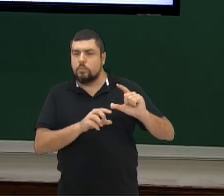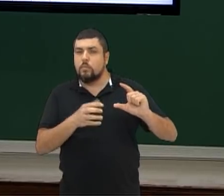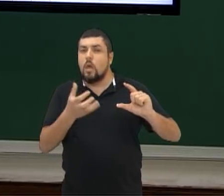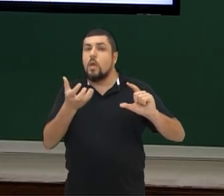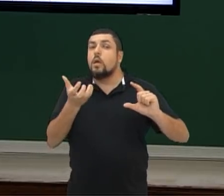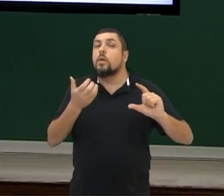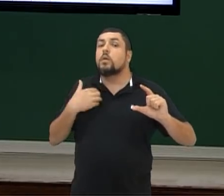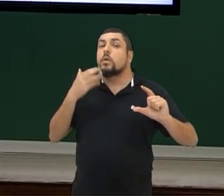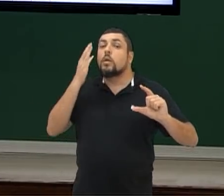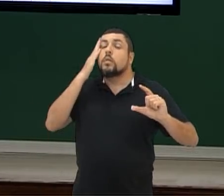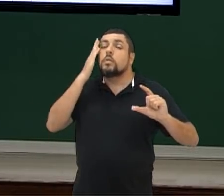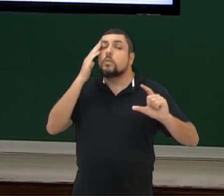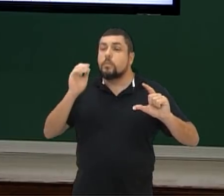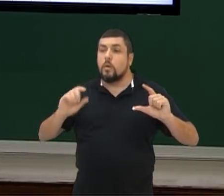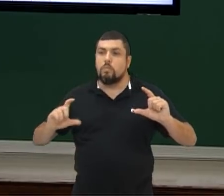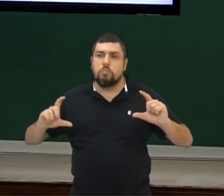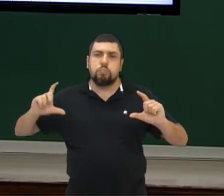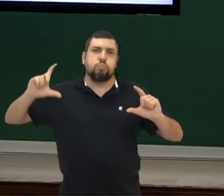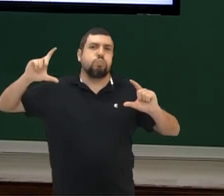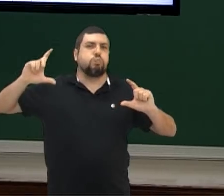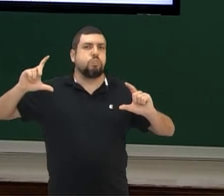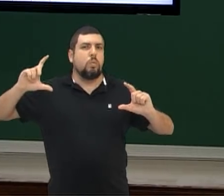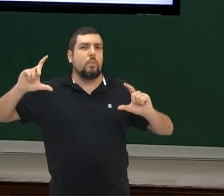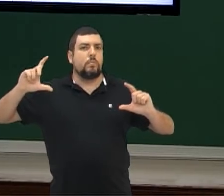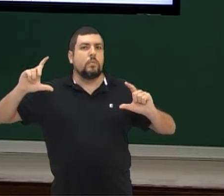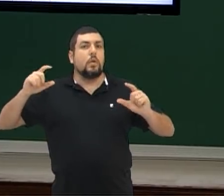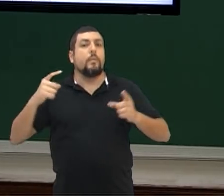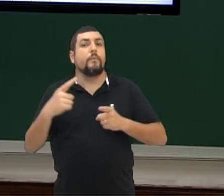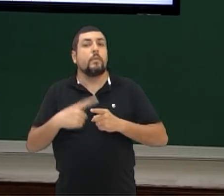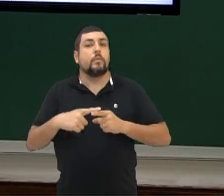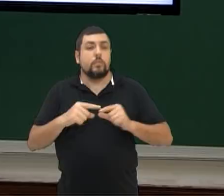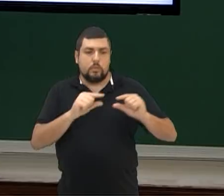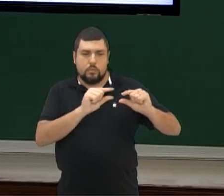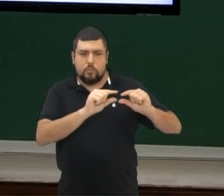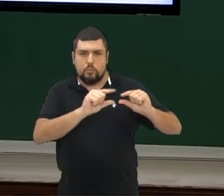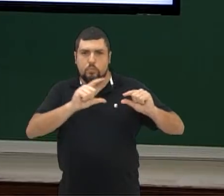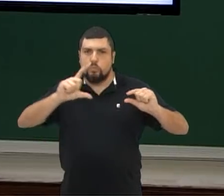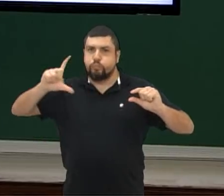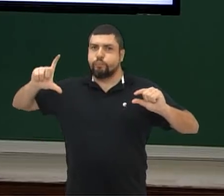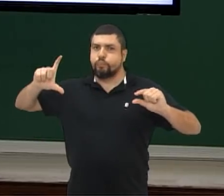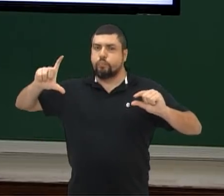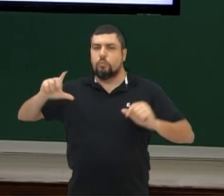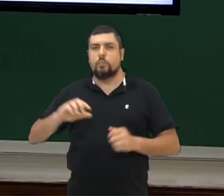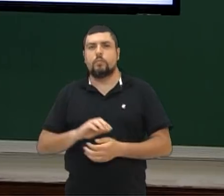as coordenadas do novo triângulo, pois ele foi ampliado.